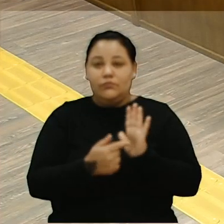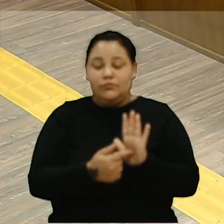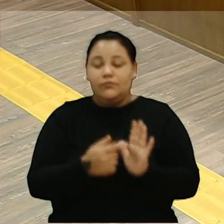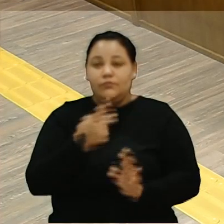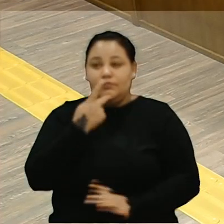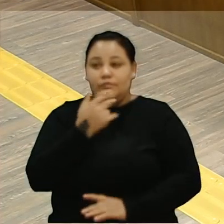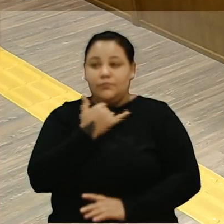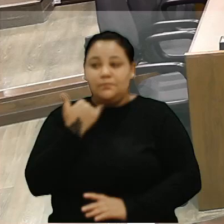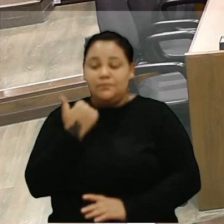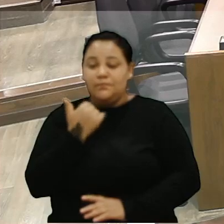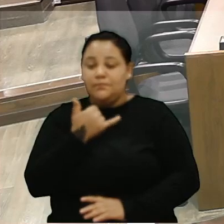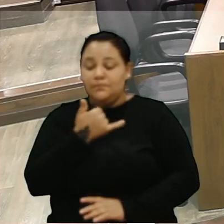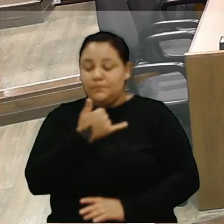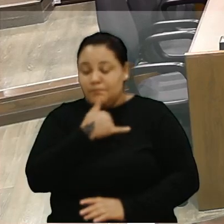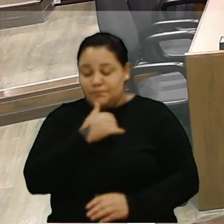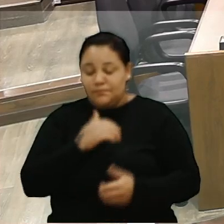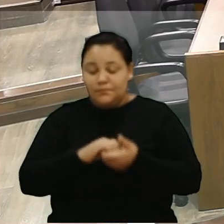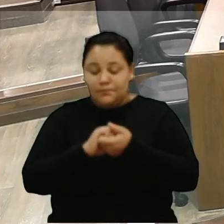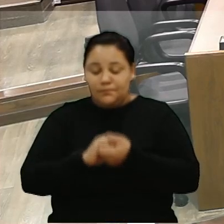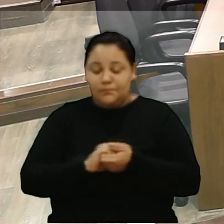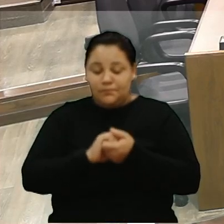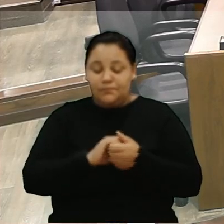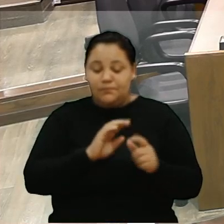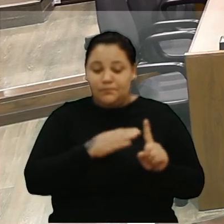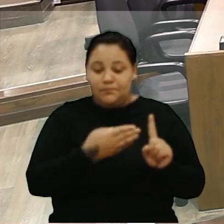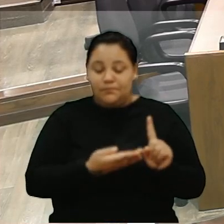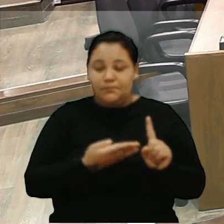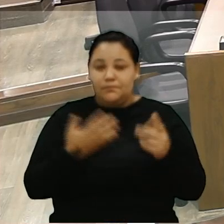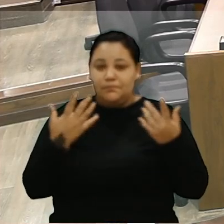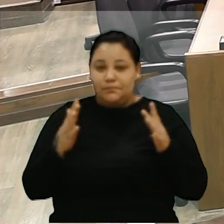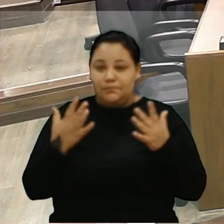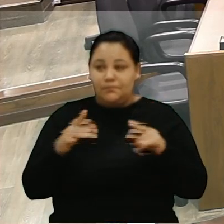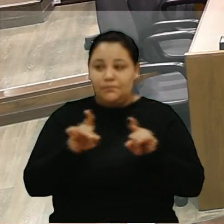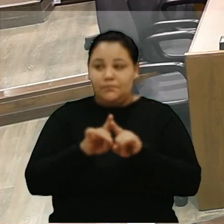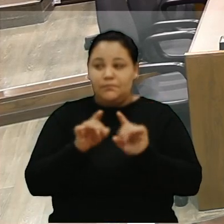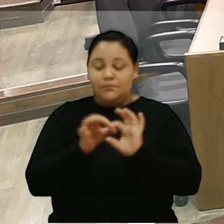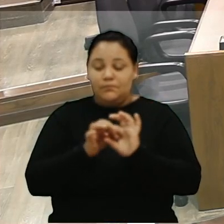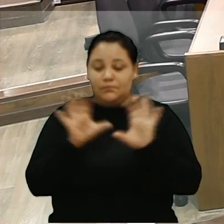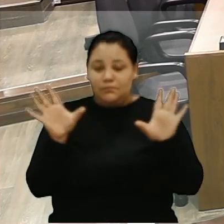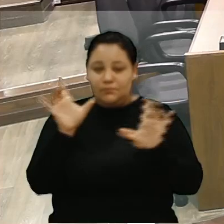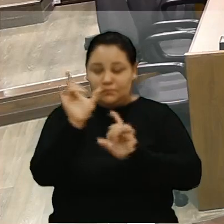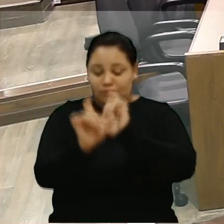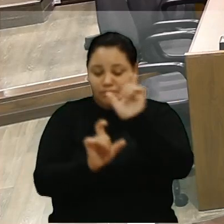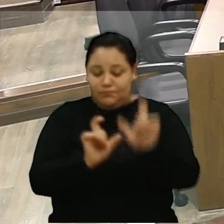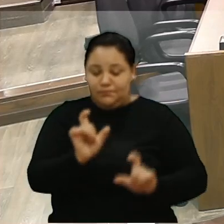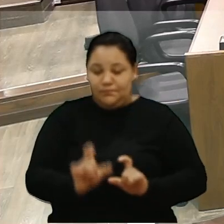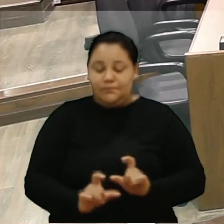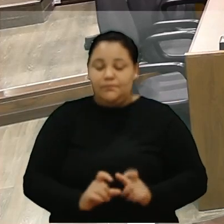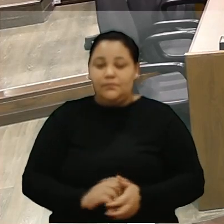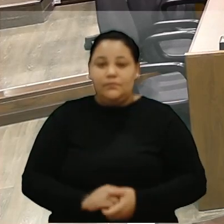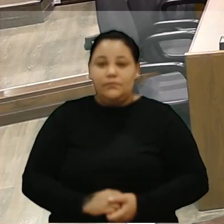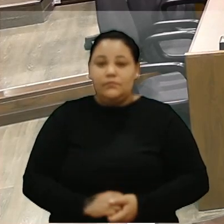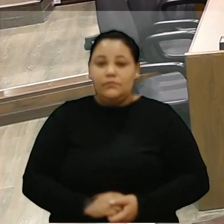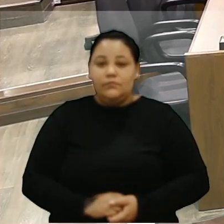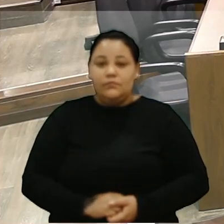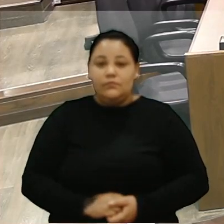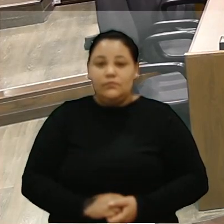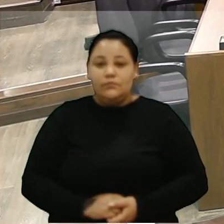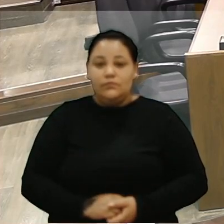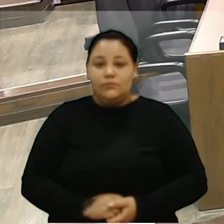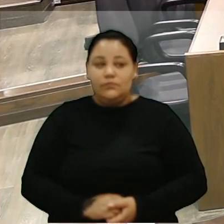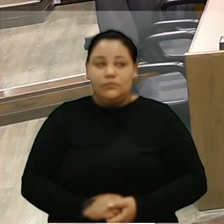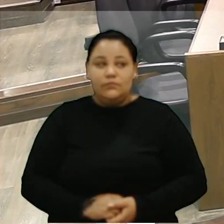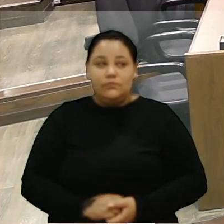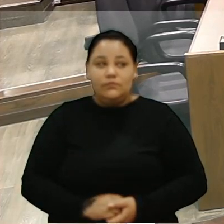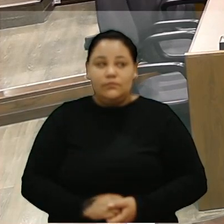ou de congratulações. A palavra está à disposição das senhoras vereadoras e dos senhores vereadores. Com